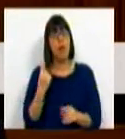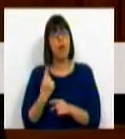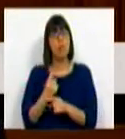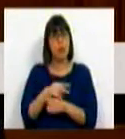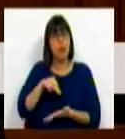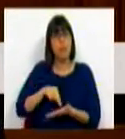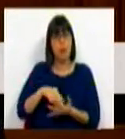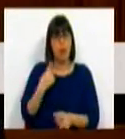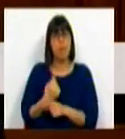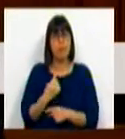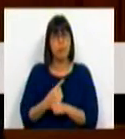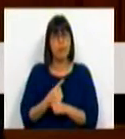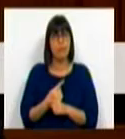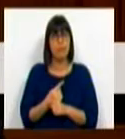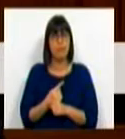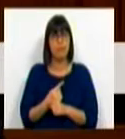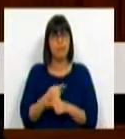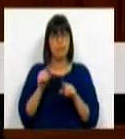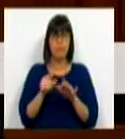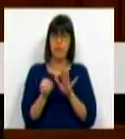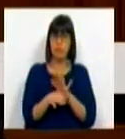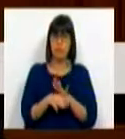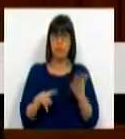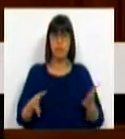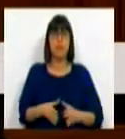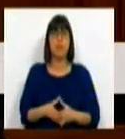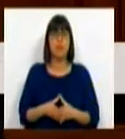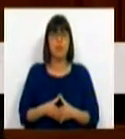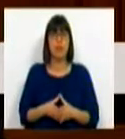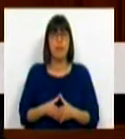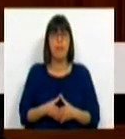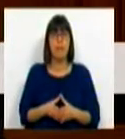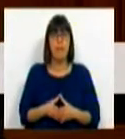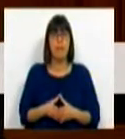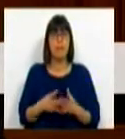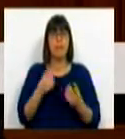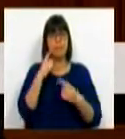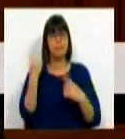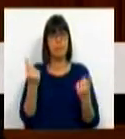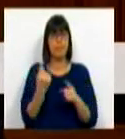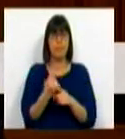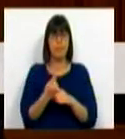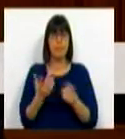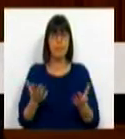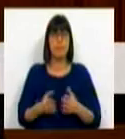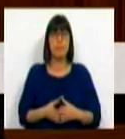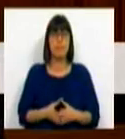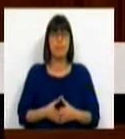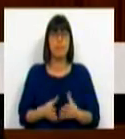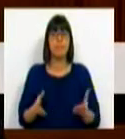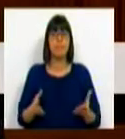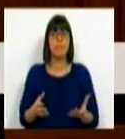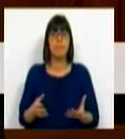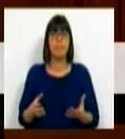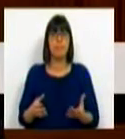tomasse posições a nível desses fundos. E claro que ficando exposto ao mercado imobiliário. Portanto, isso